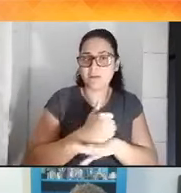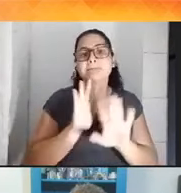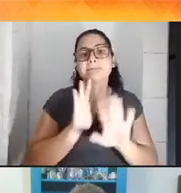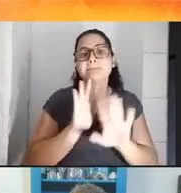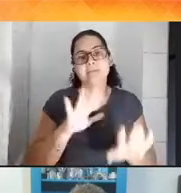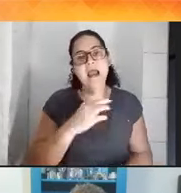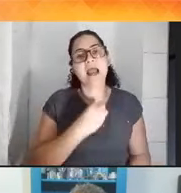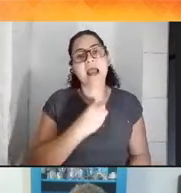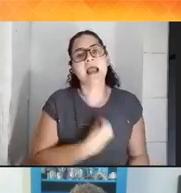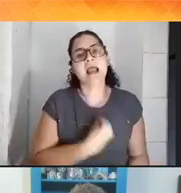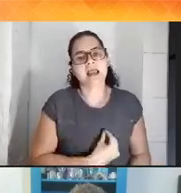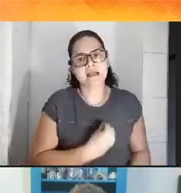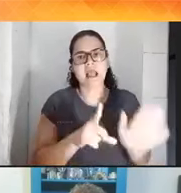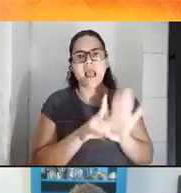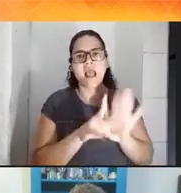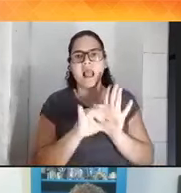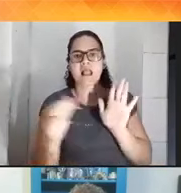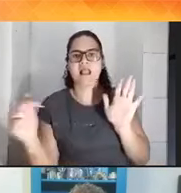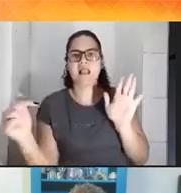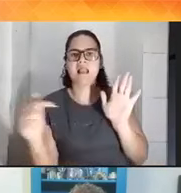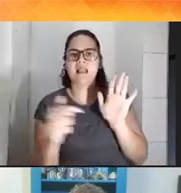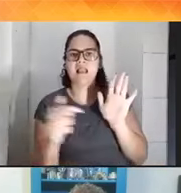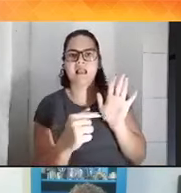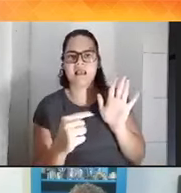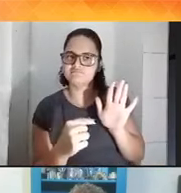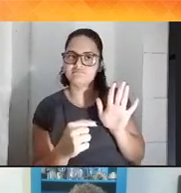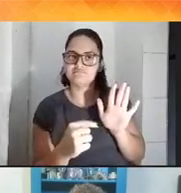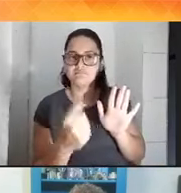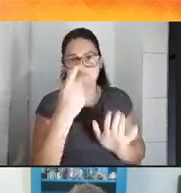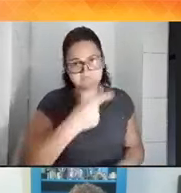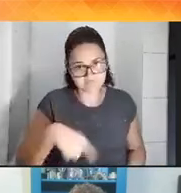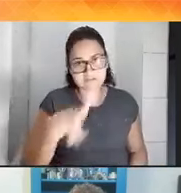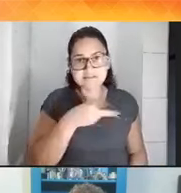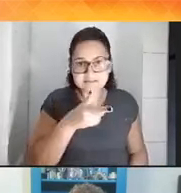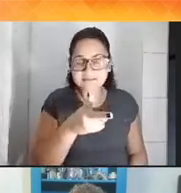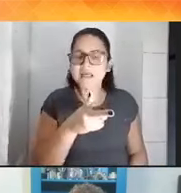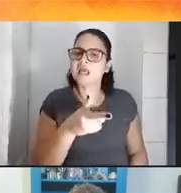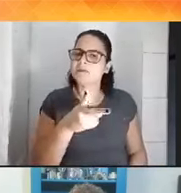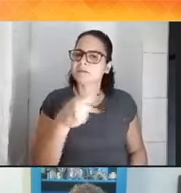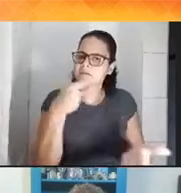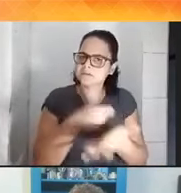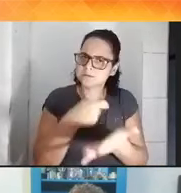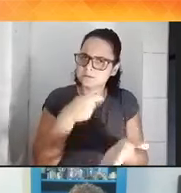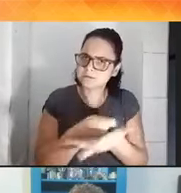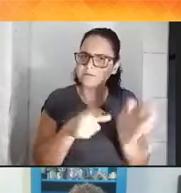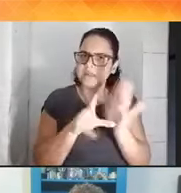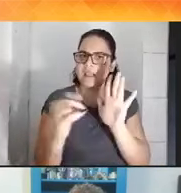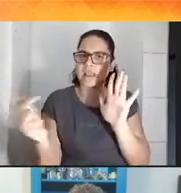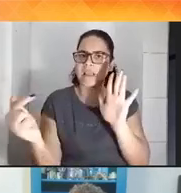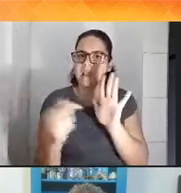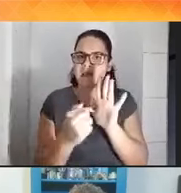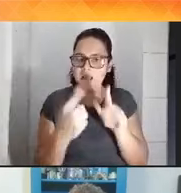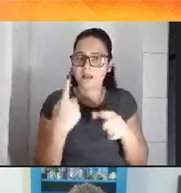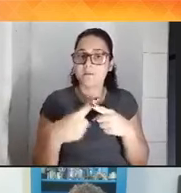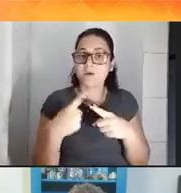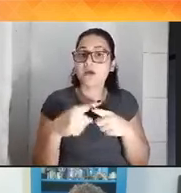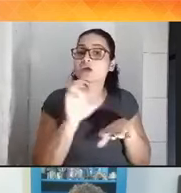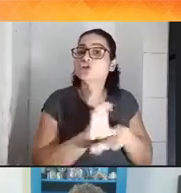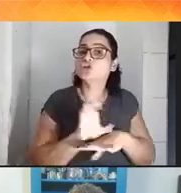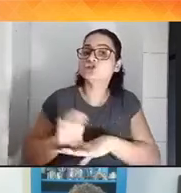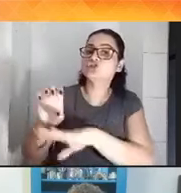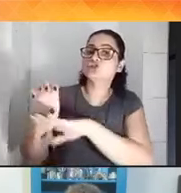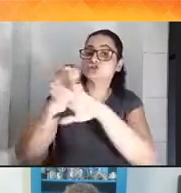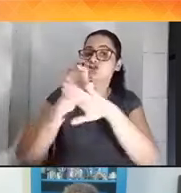que a gente sempre corre atrás dela para que os estados